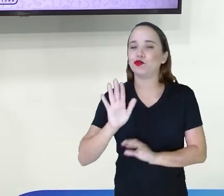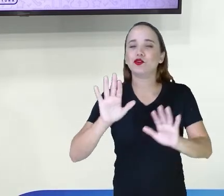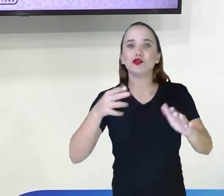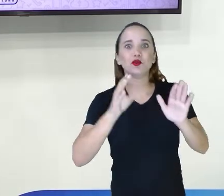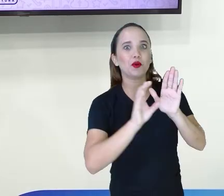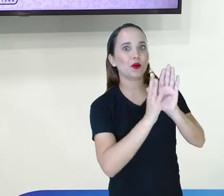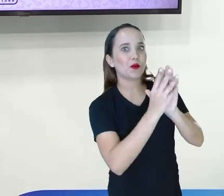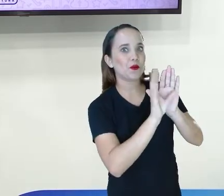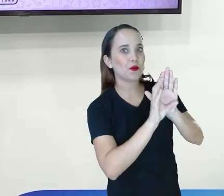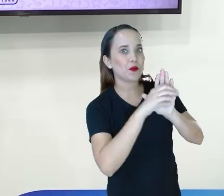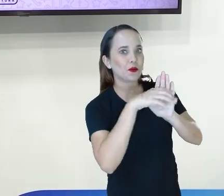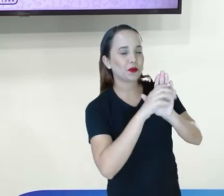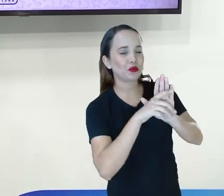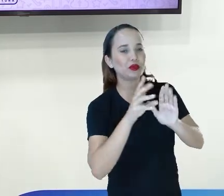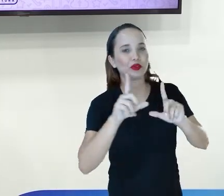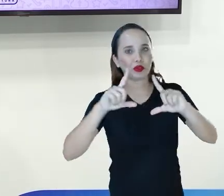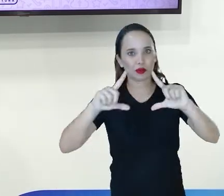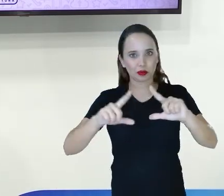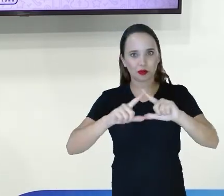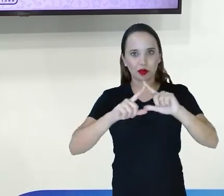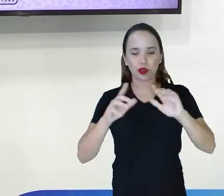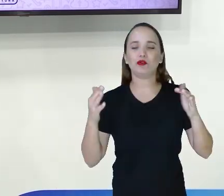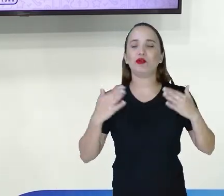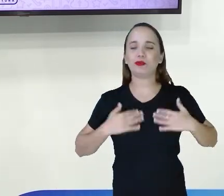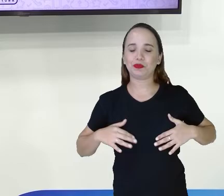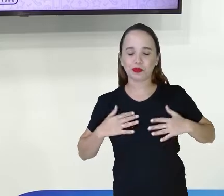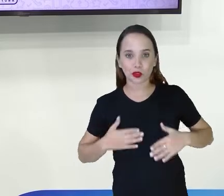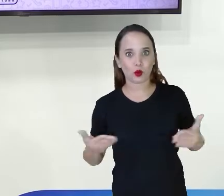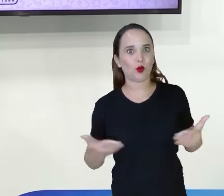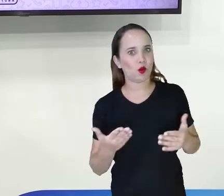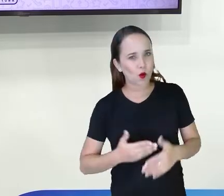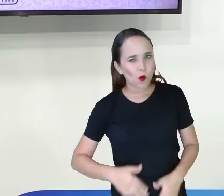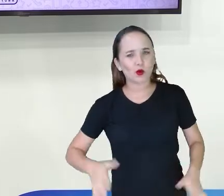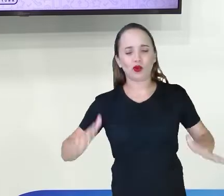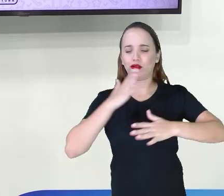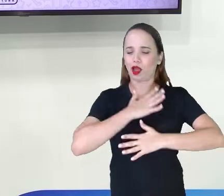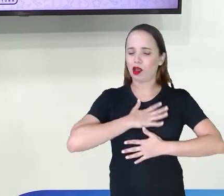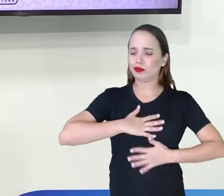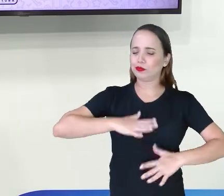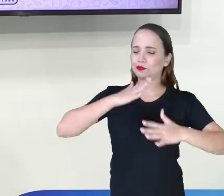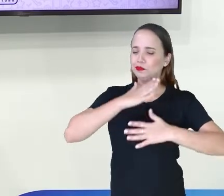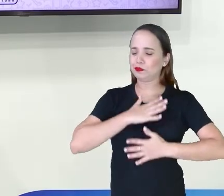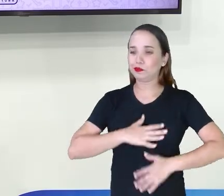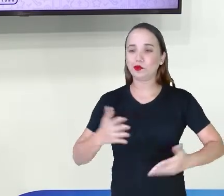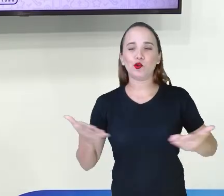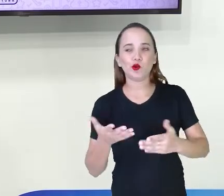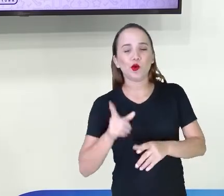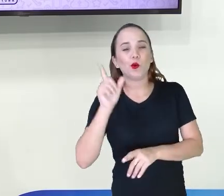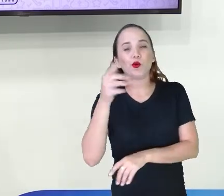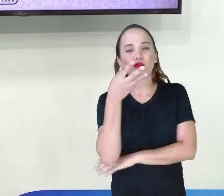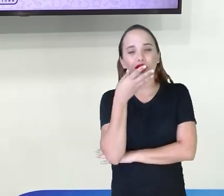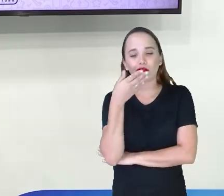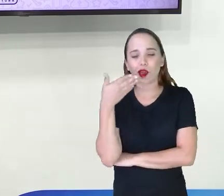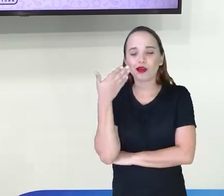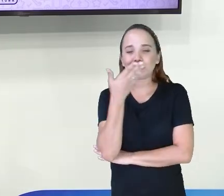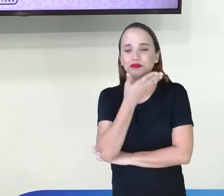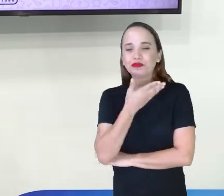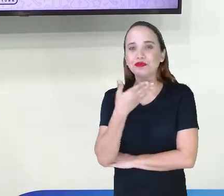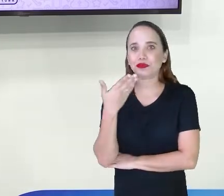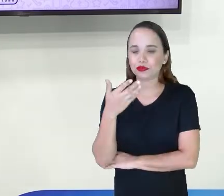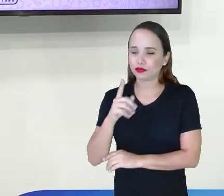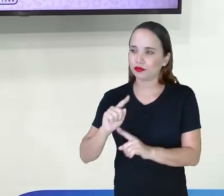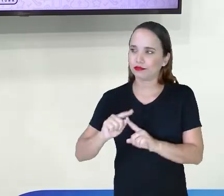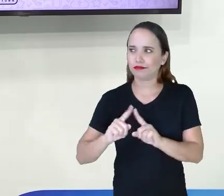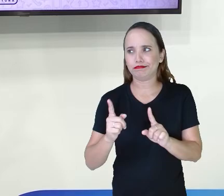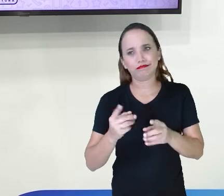pirâmide, certo? Pode ficar tranquila, a aula hoje está muito de boa, muito tranquilinha. A aula hoje está um docinho, apesar de eu